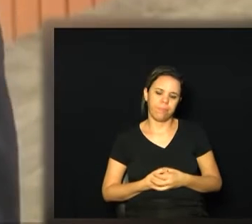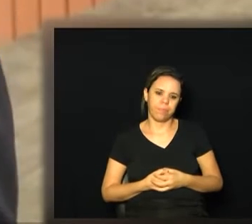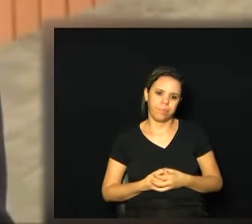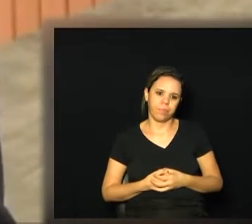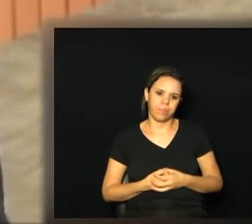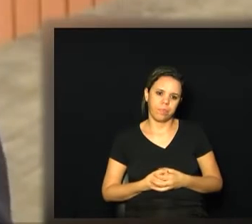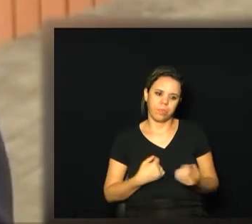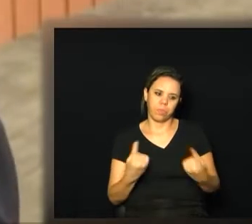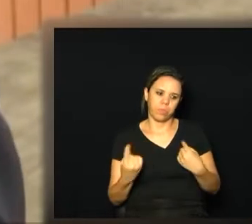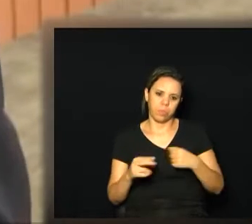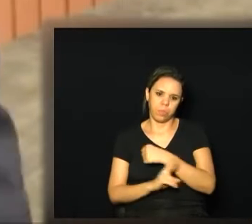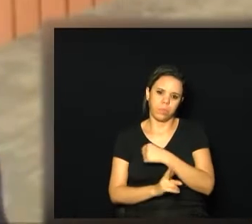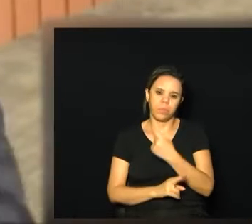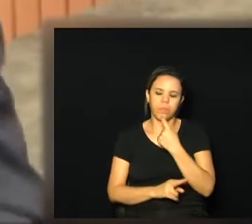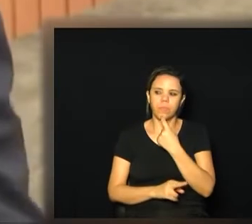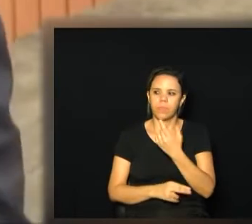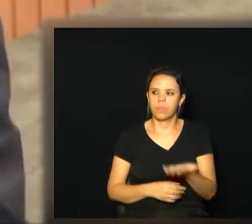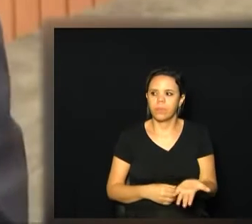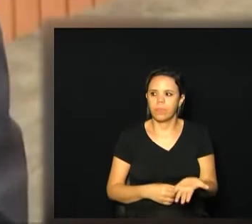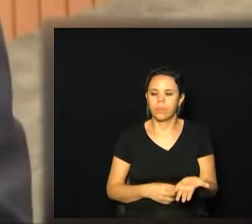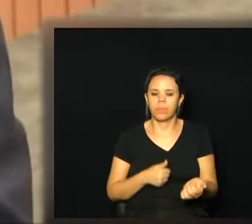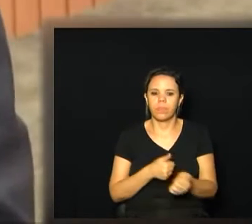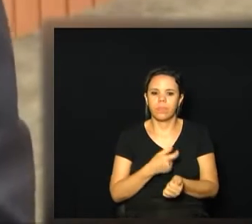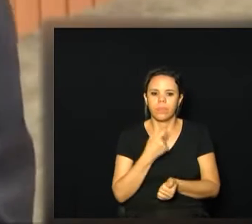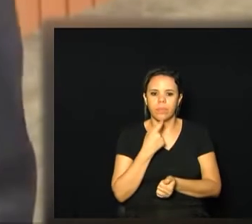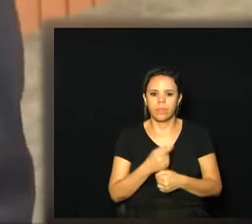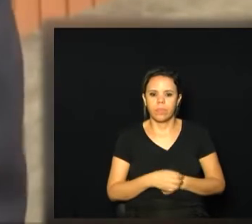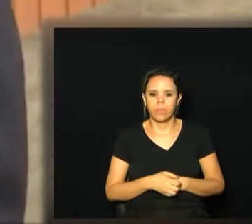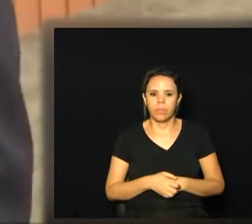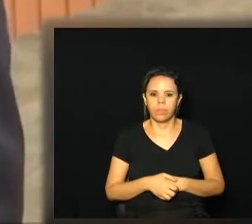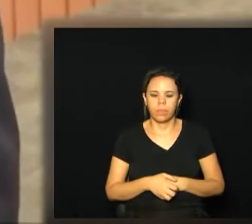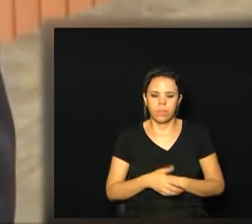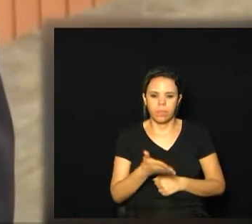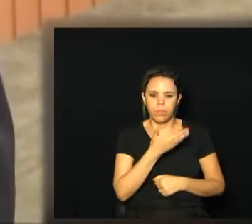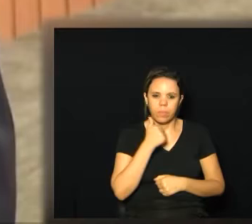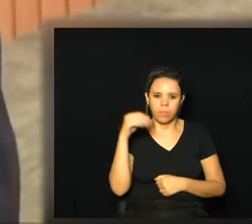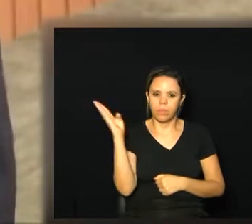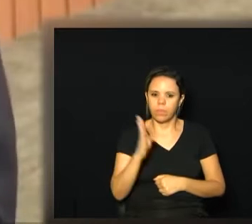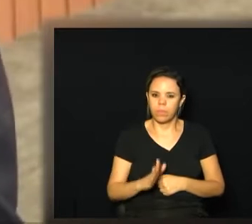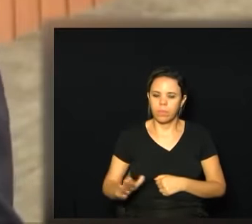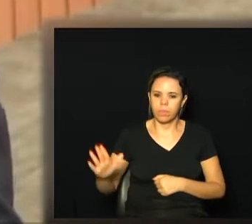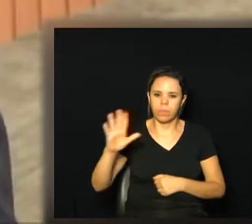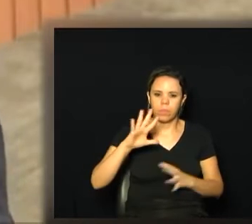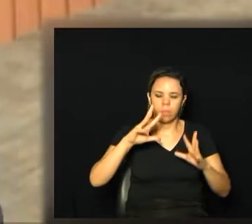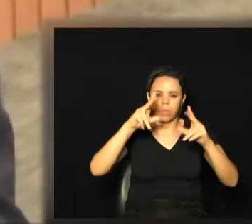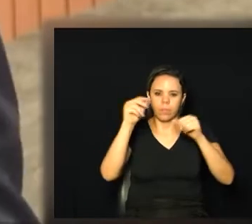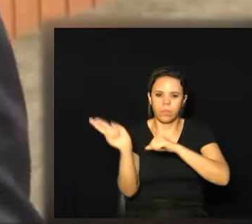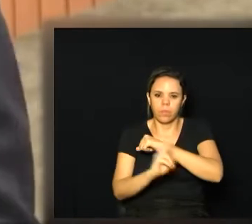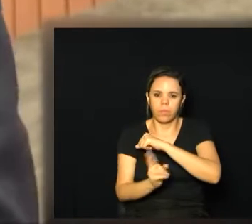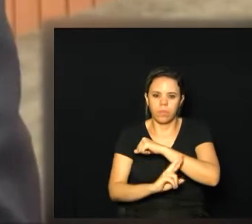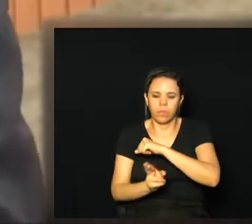malhas rodoviárias de Campinas, ao redor de Campinas, elas são as melhores do Brasil. Todas as rodovias